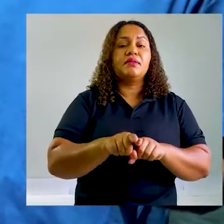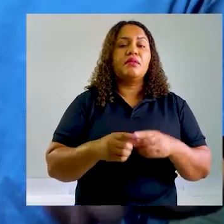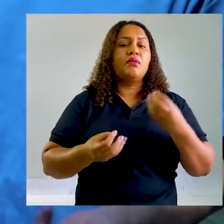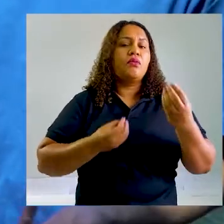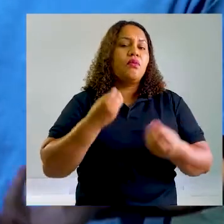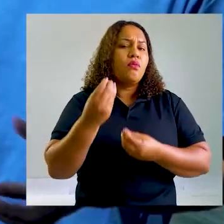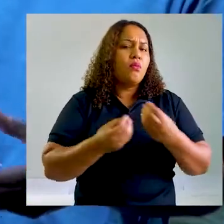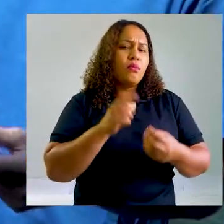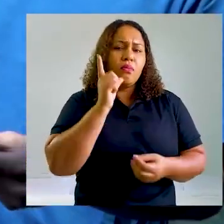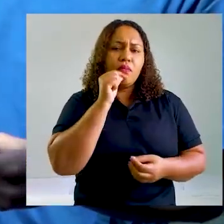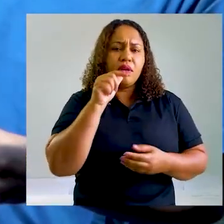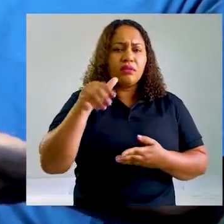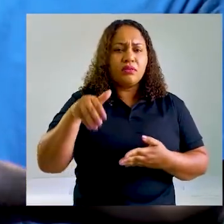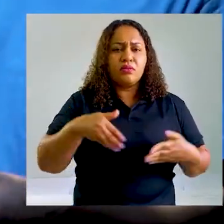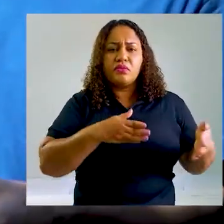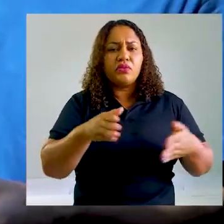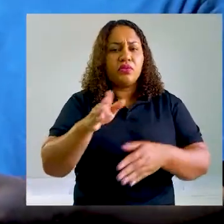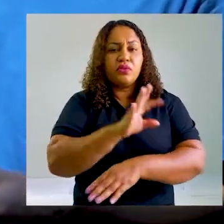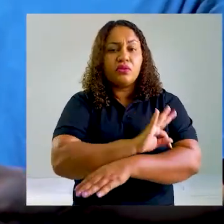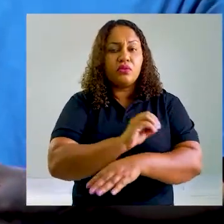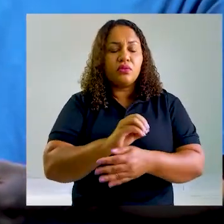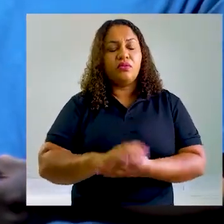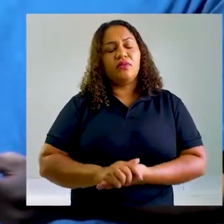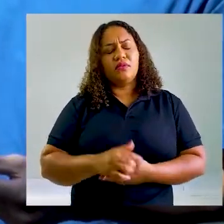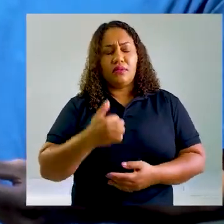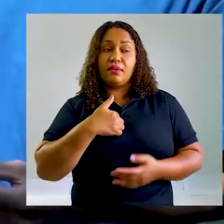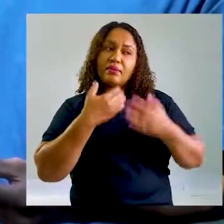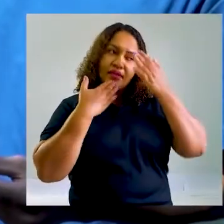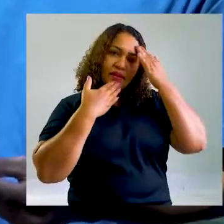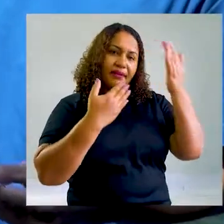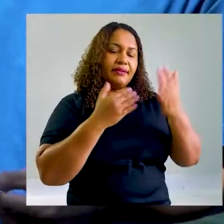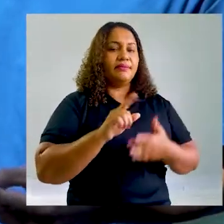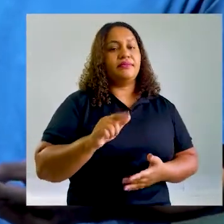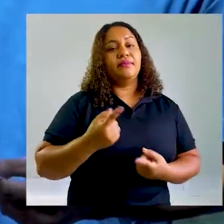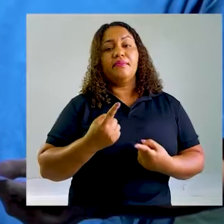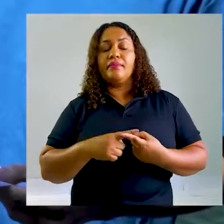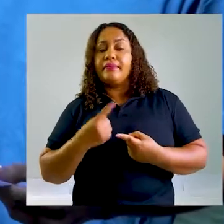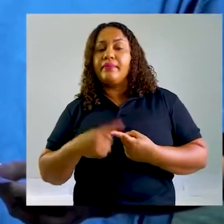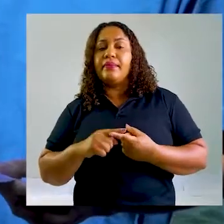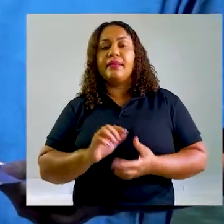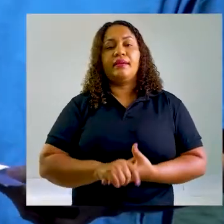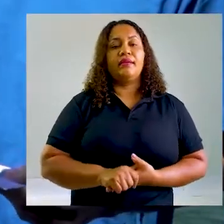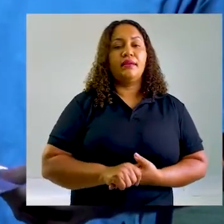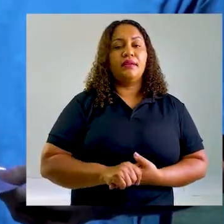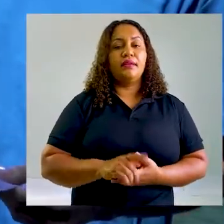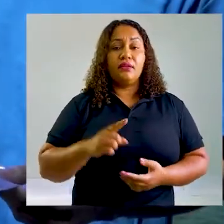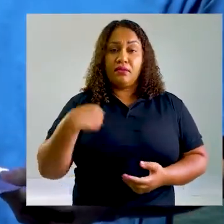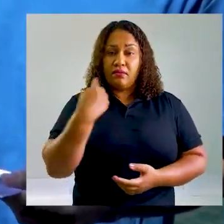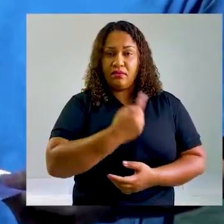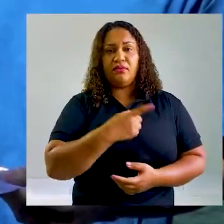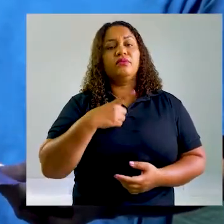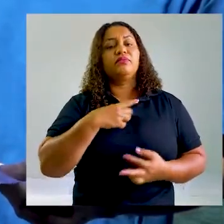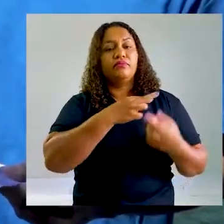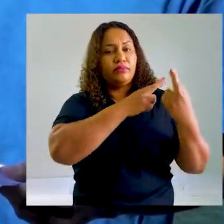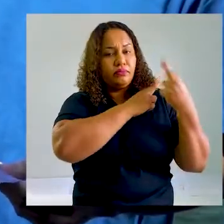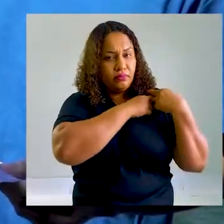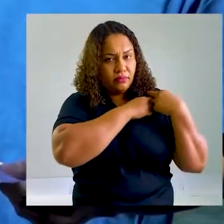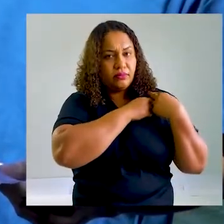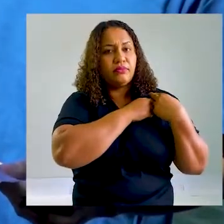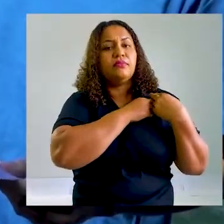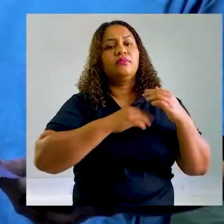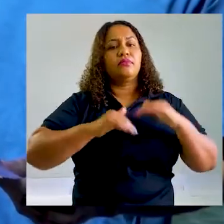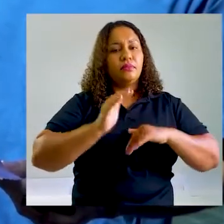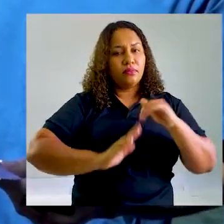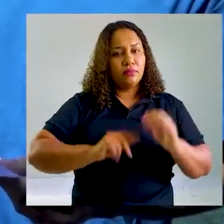realidade ambiental das águas do rio Tocantins. Quem agradece sou eu, né, porque faz parte do nosso papel também como